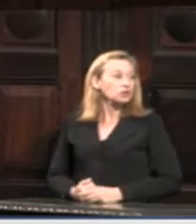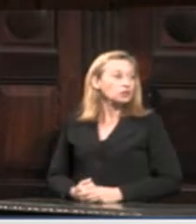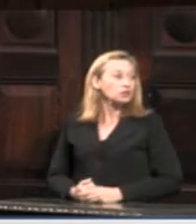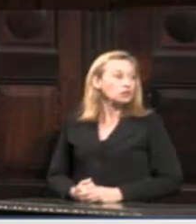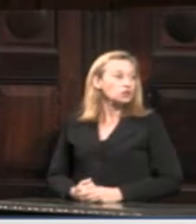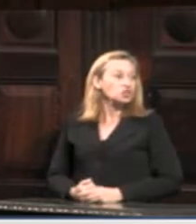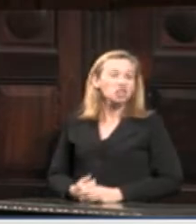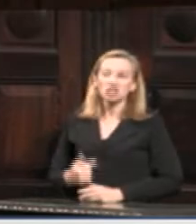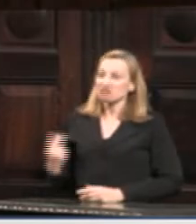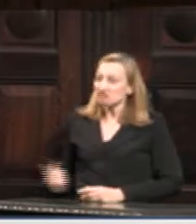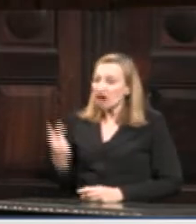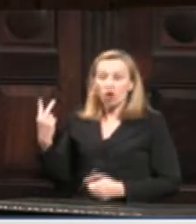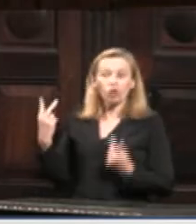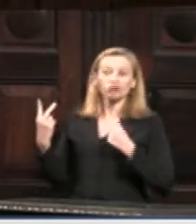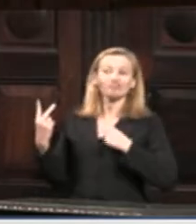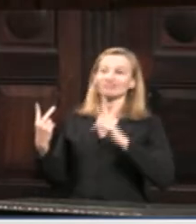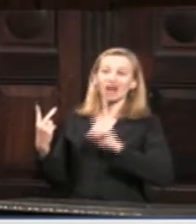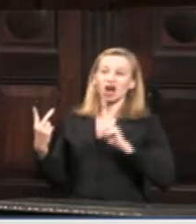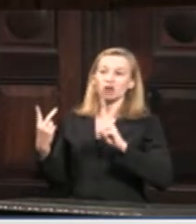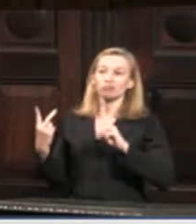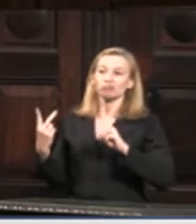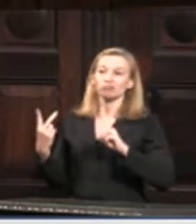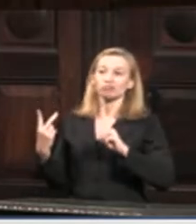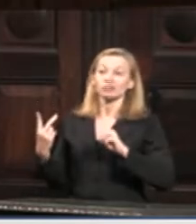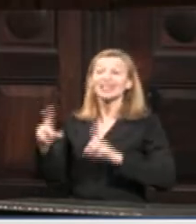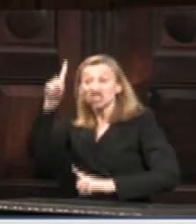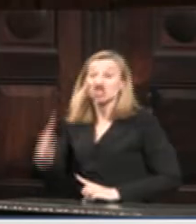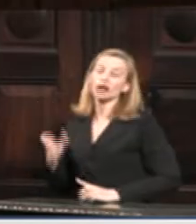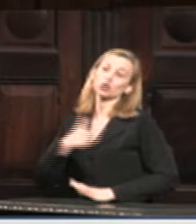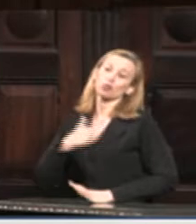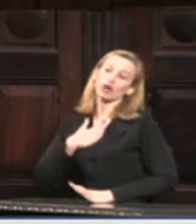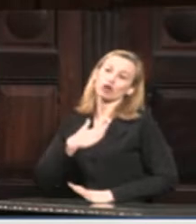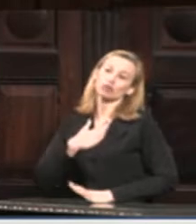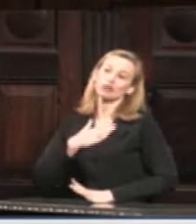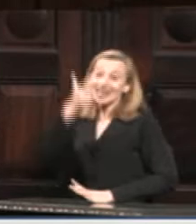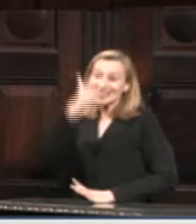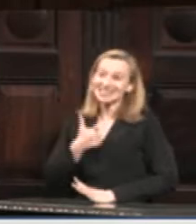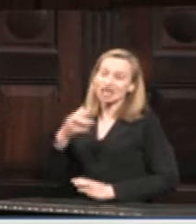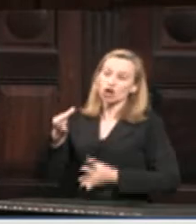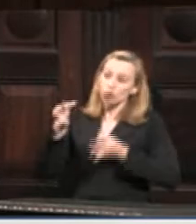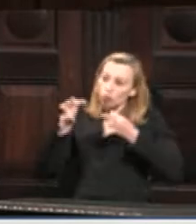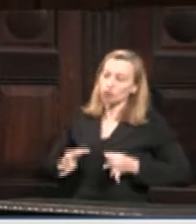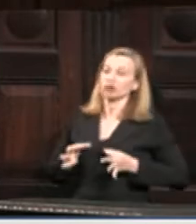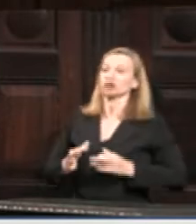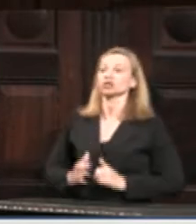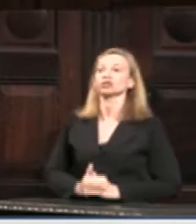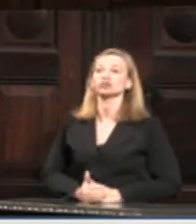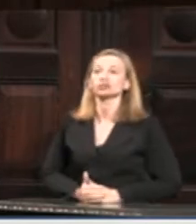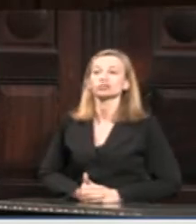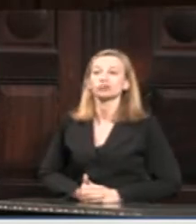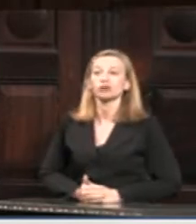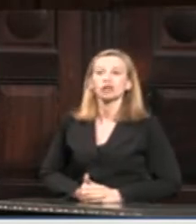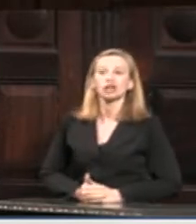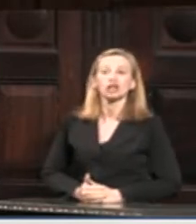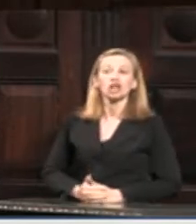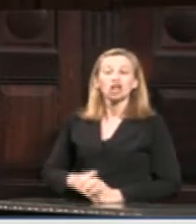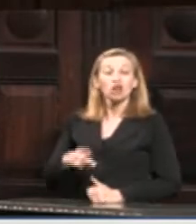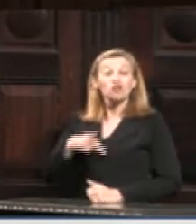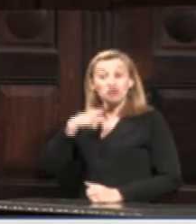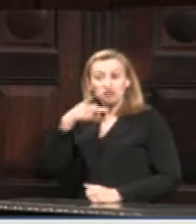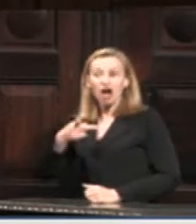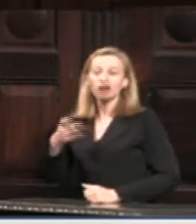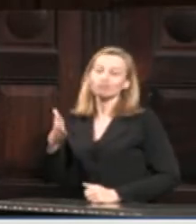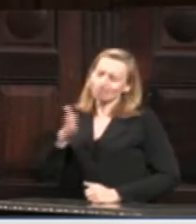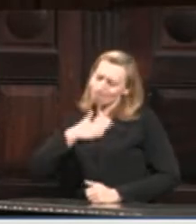não é virtude, que isso é obrigação. Quem está falando aqui, fala com a voz alta e com o